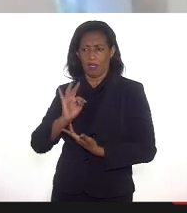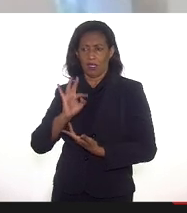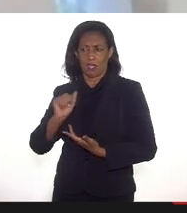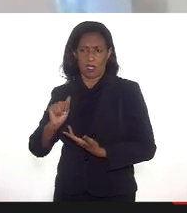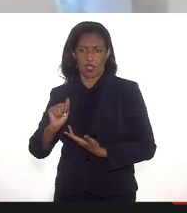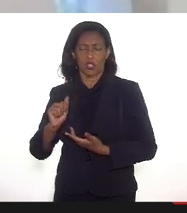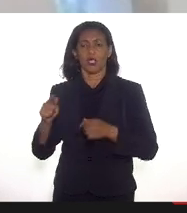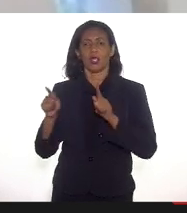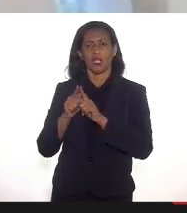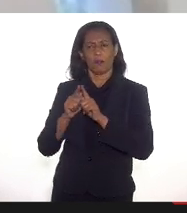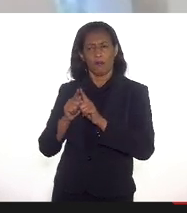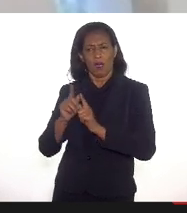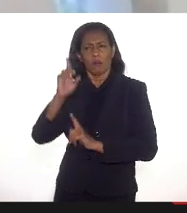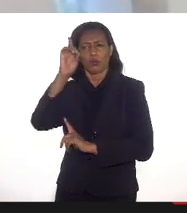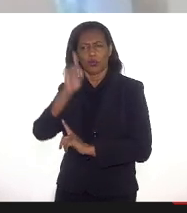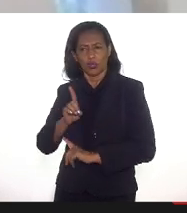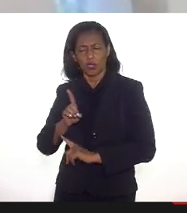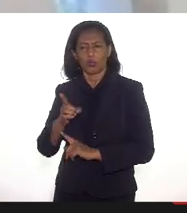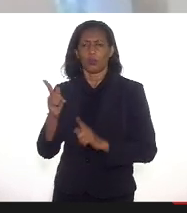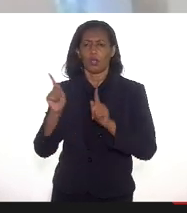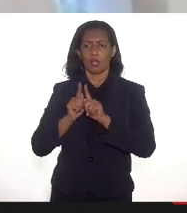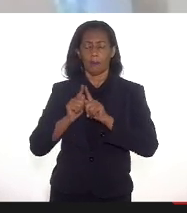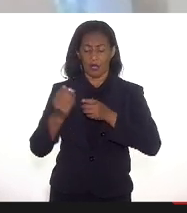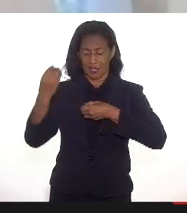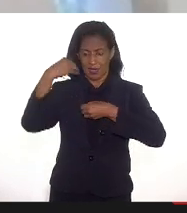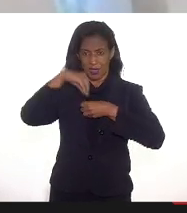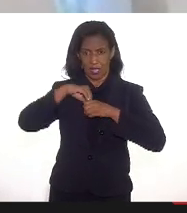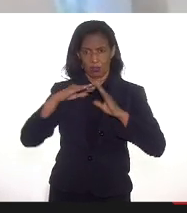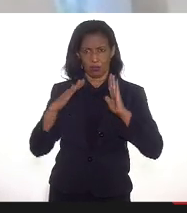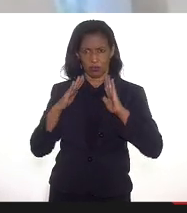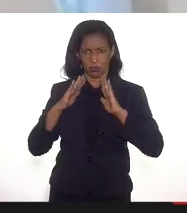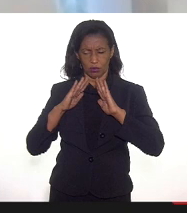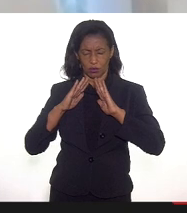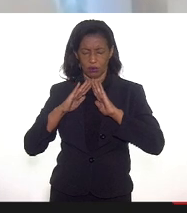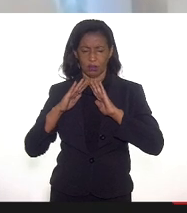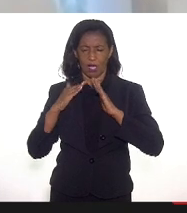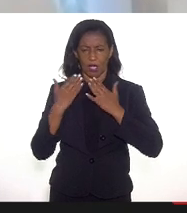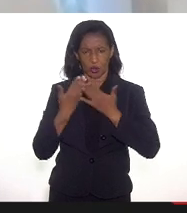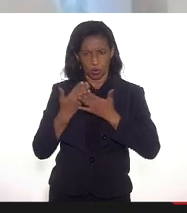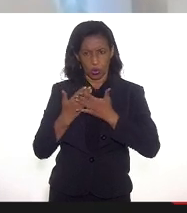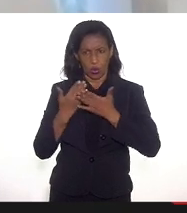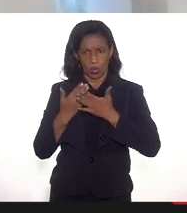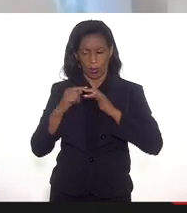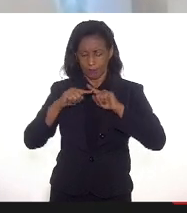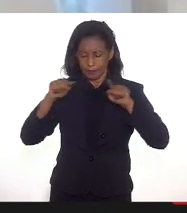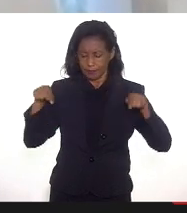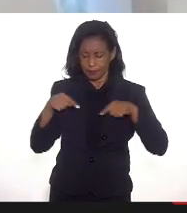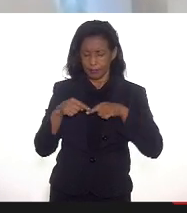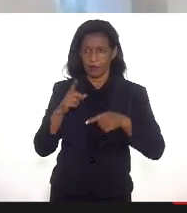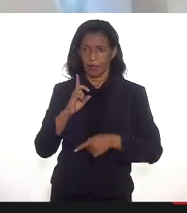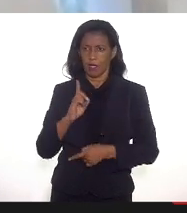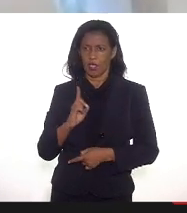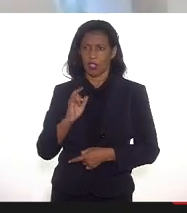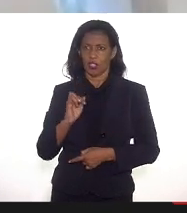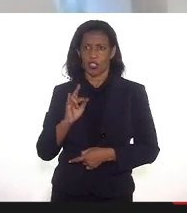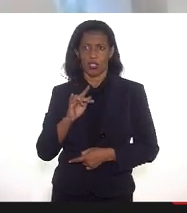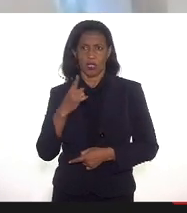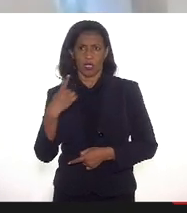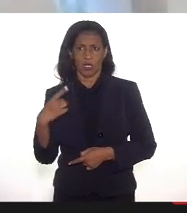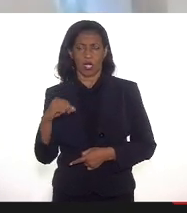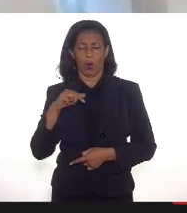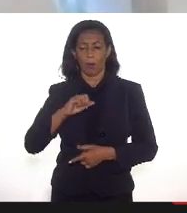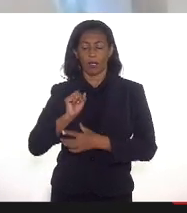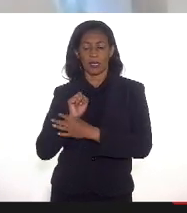está criando aqui dentro das nossas diretorias uma série de reuniões para dar segurança a